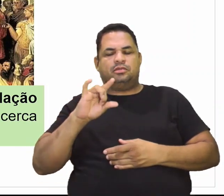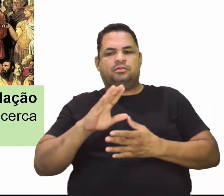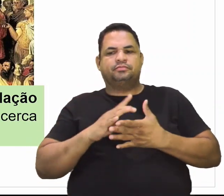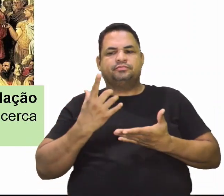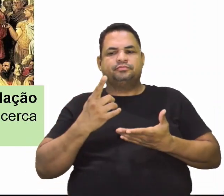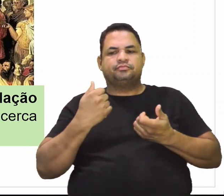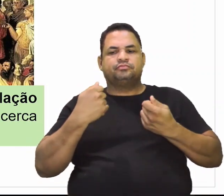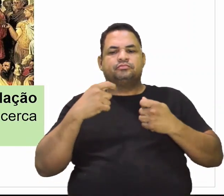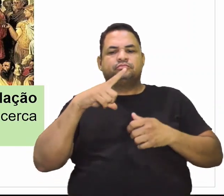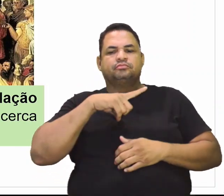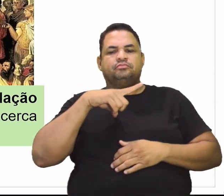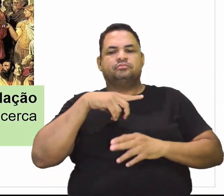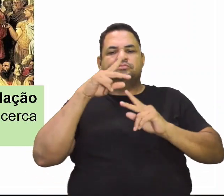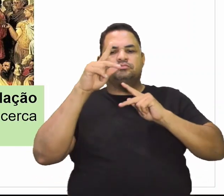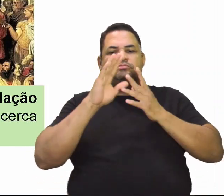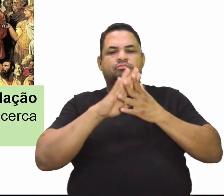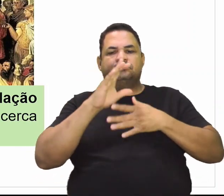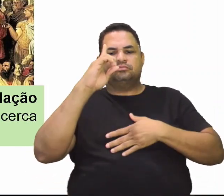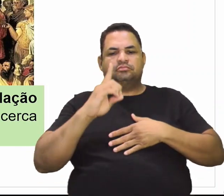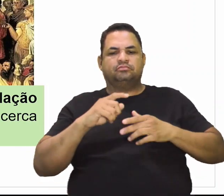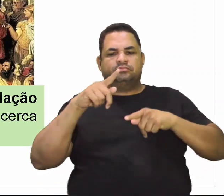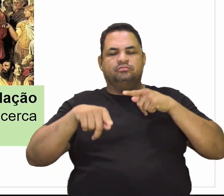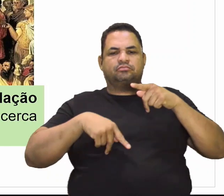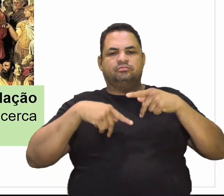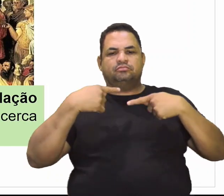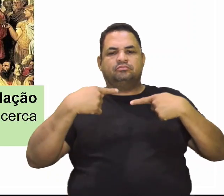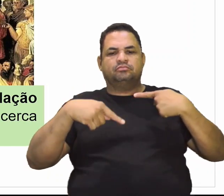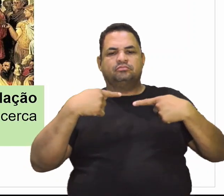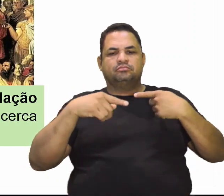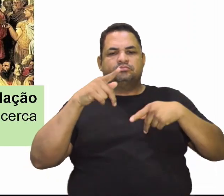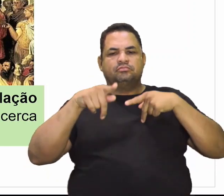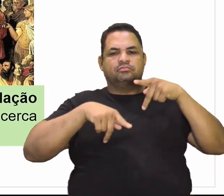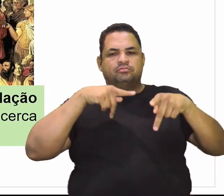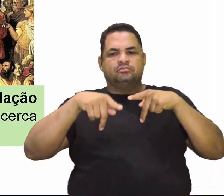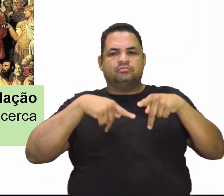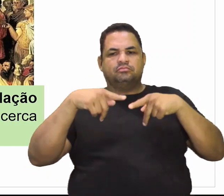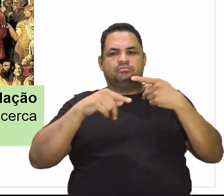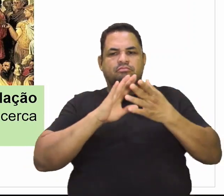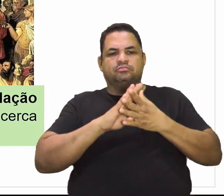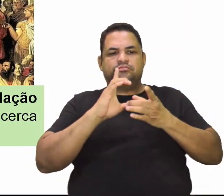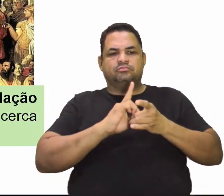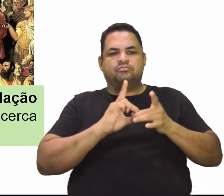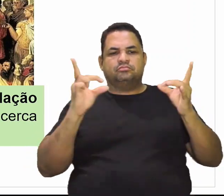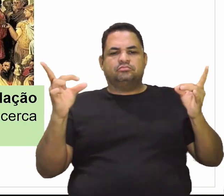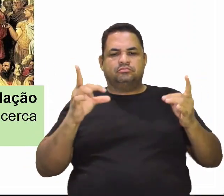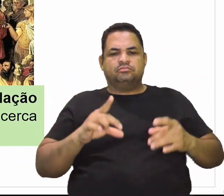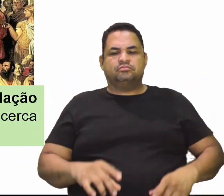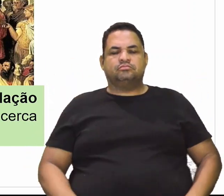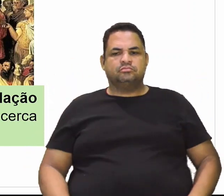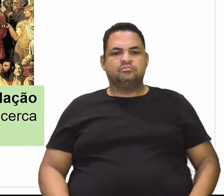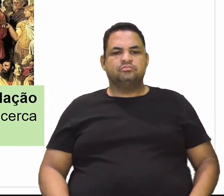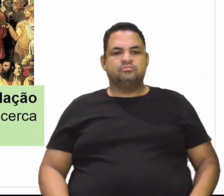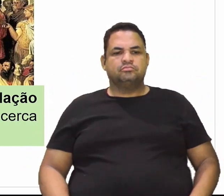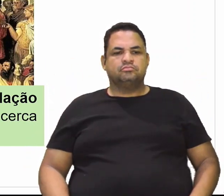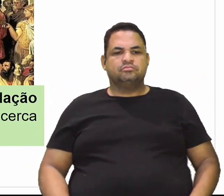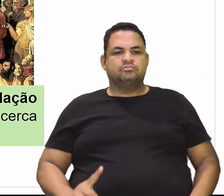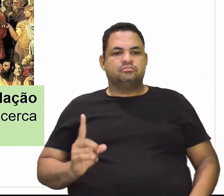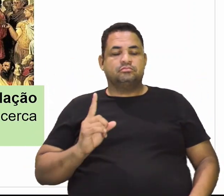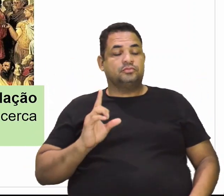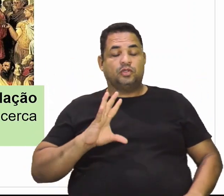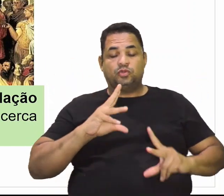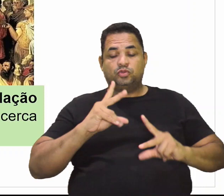eles possuem direitos políticos para participar da chamada democracia. Ou seja, a democracia na Grécia Antiga não era para todos,